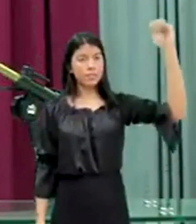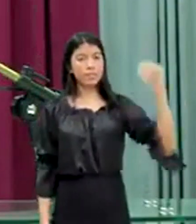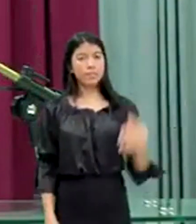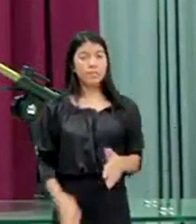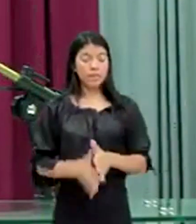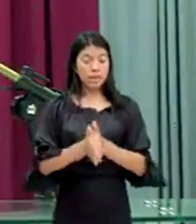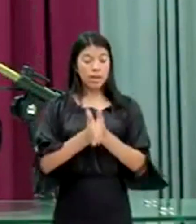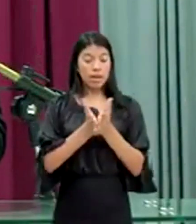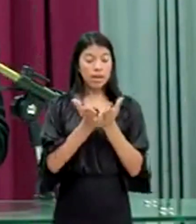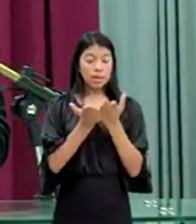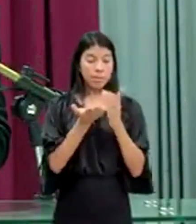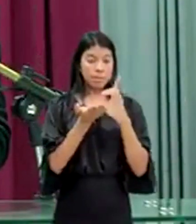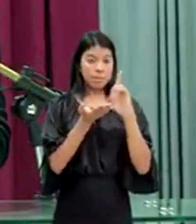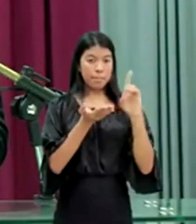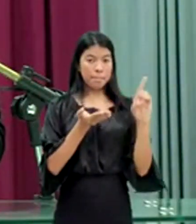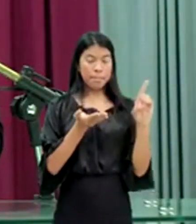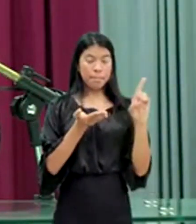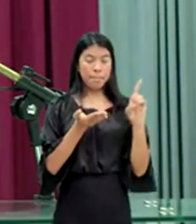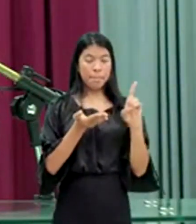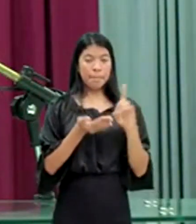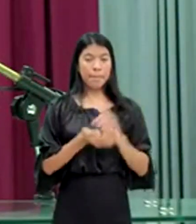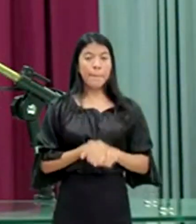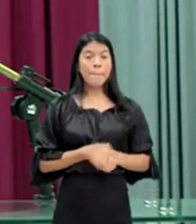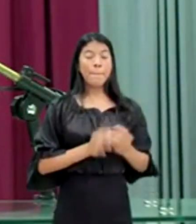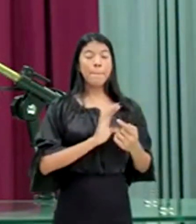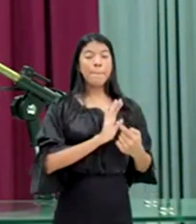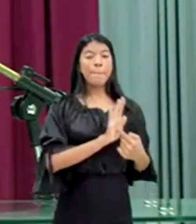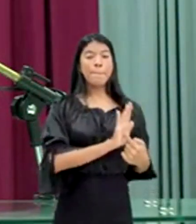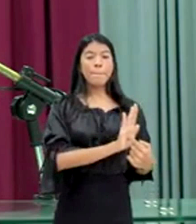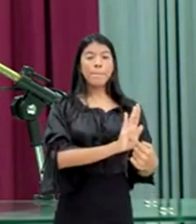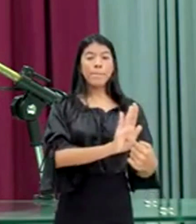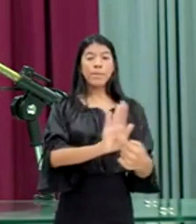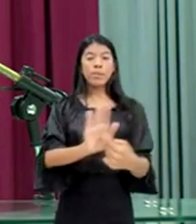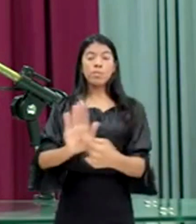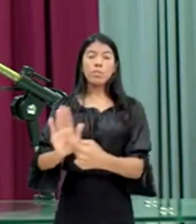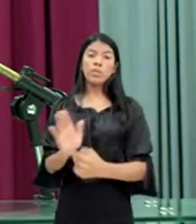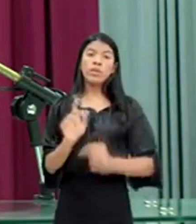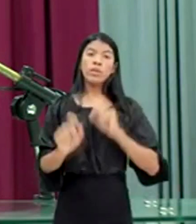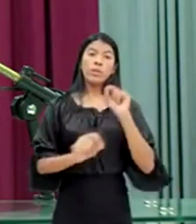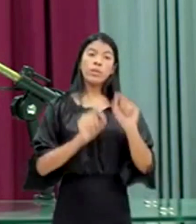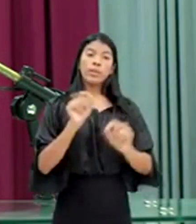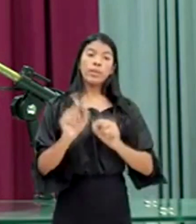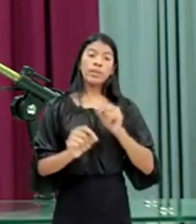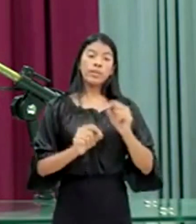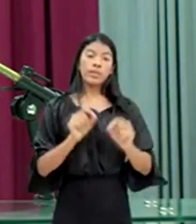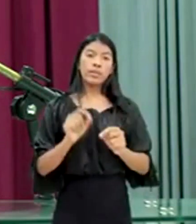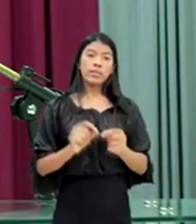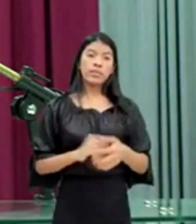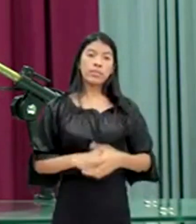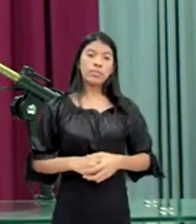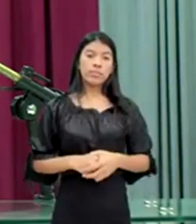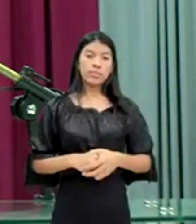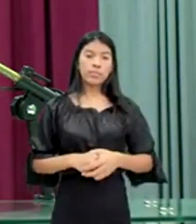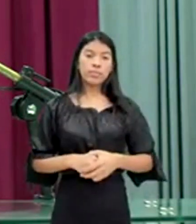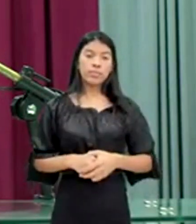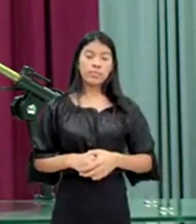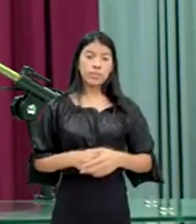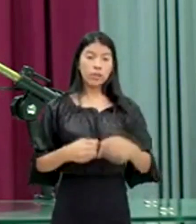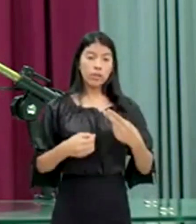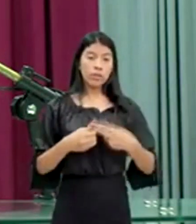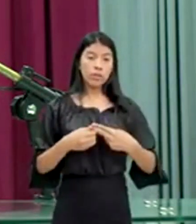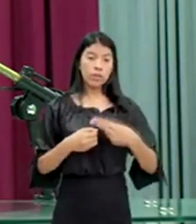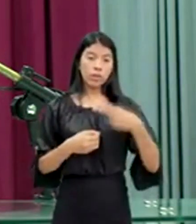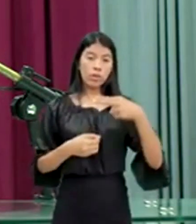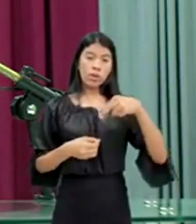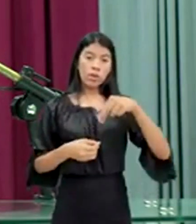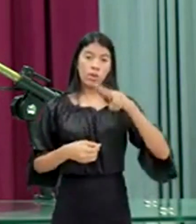Bíblia Sagrada vai nos mostrar em Números 13, 22, que lá só tinha